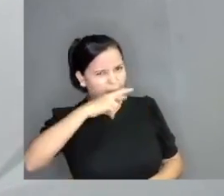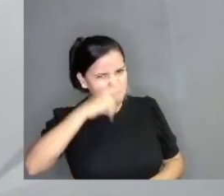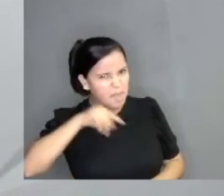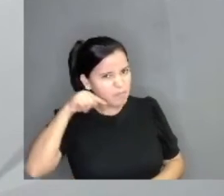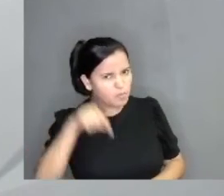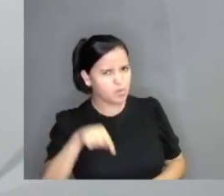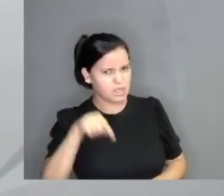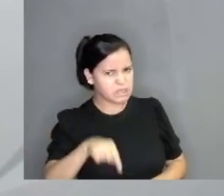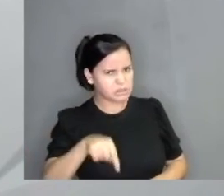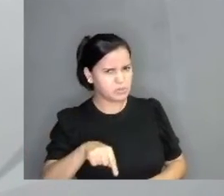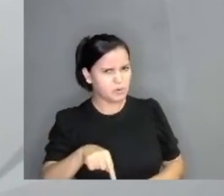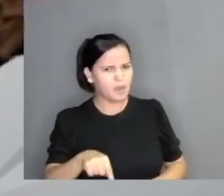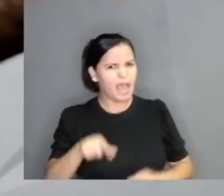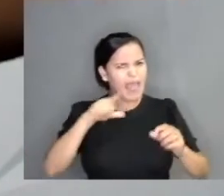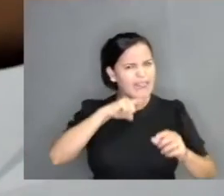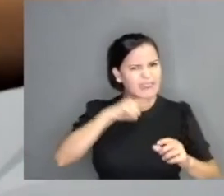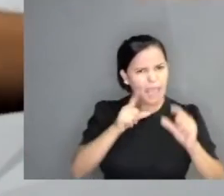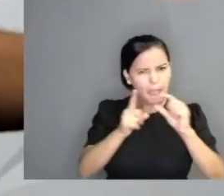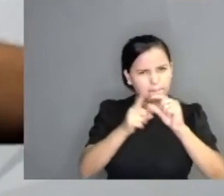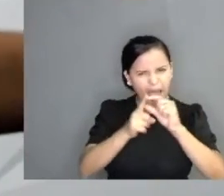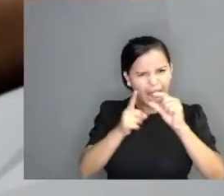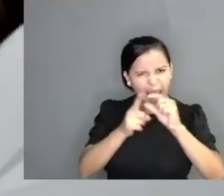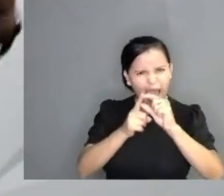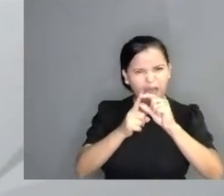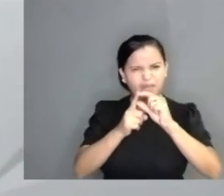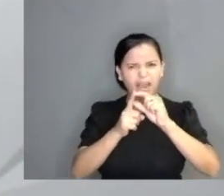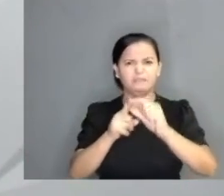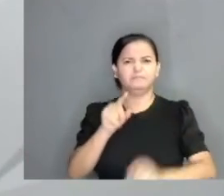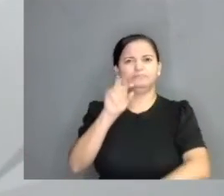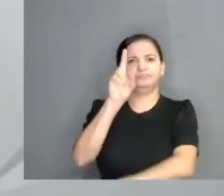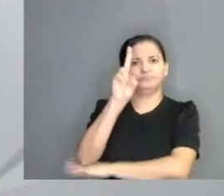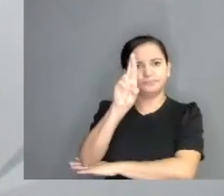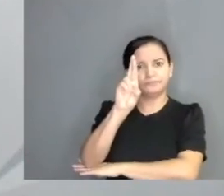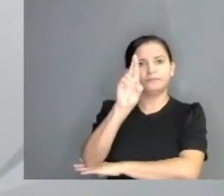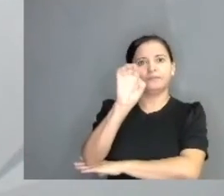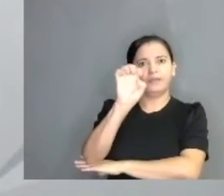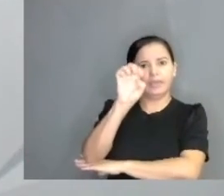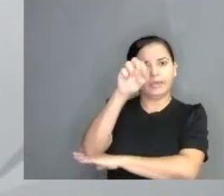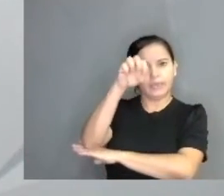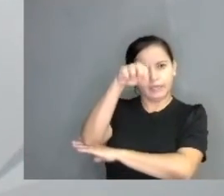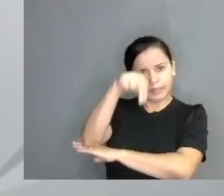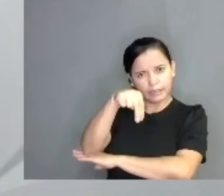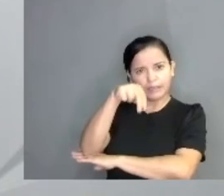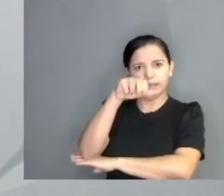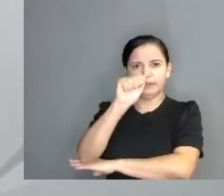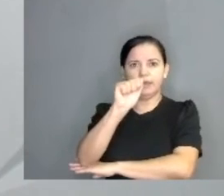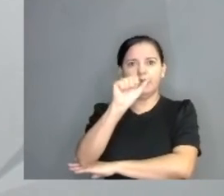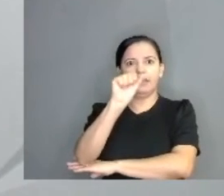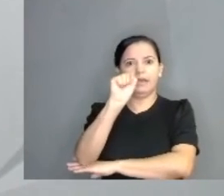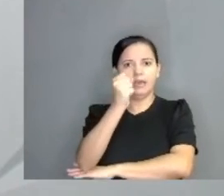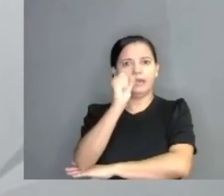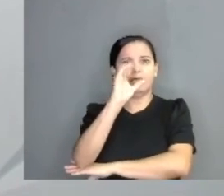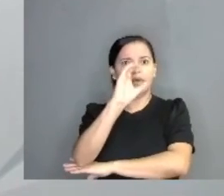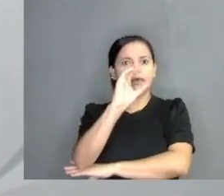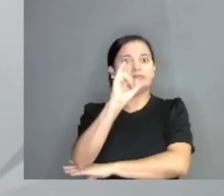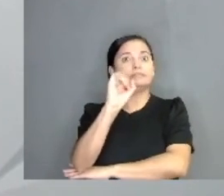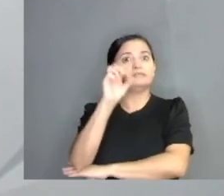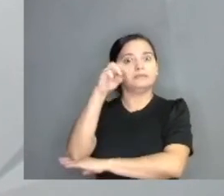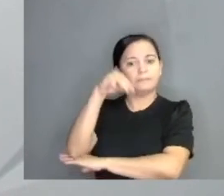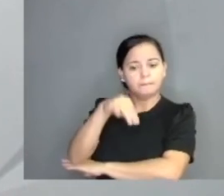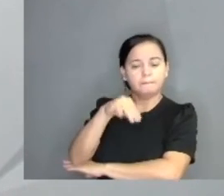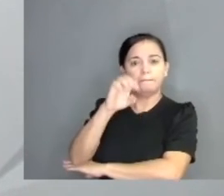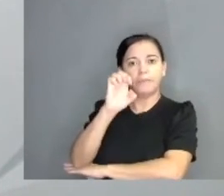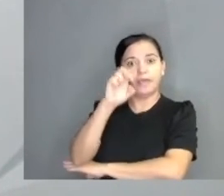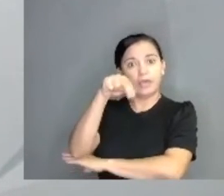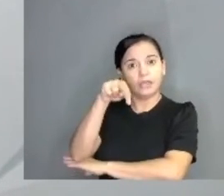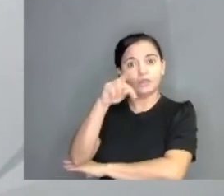palavra renascimento, ela é questionável? Exatamente, ela é questionável, porque o homem vai